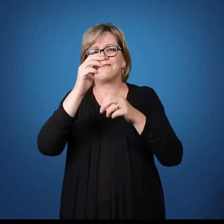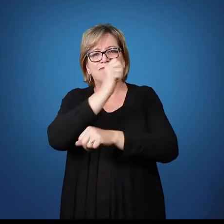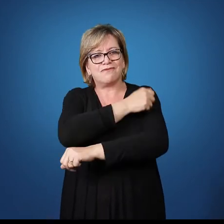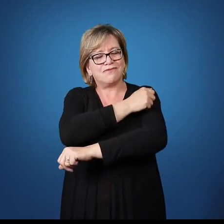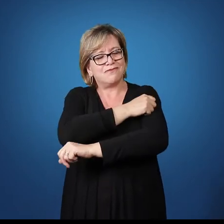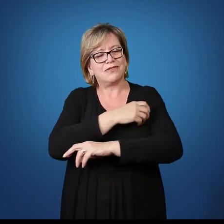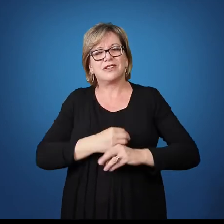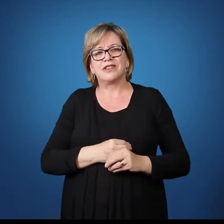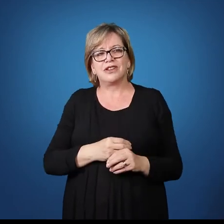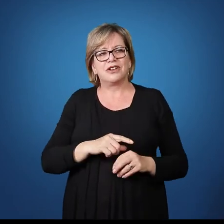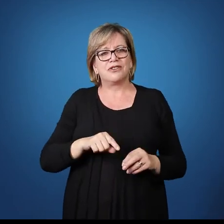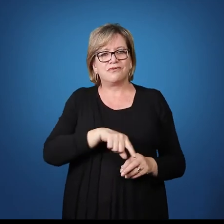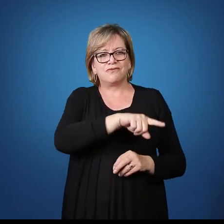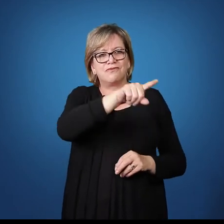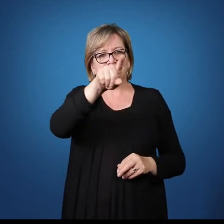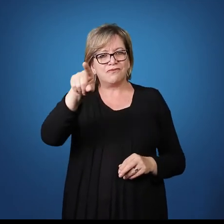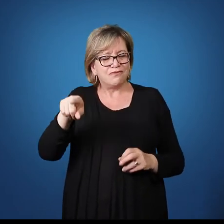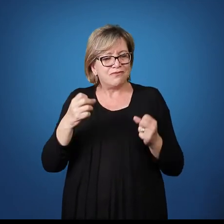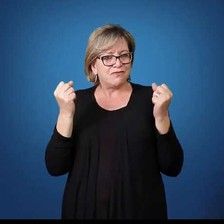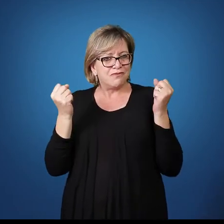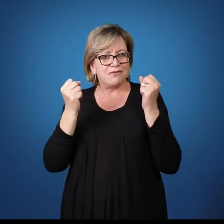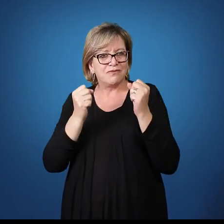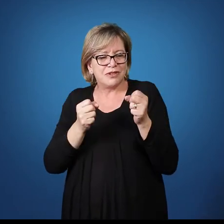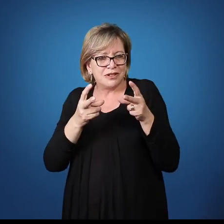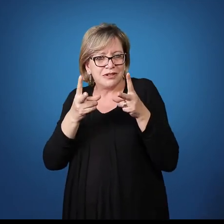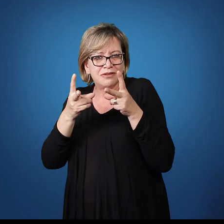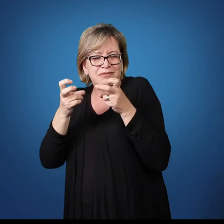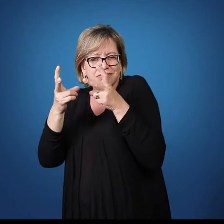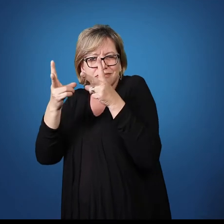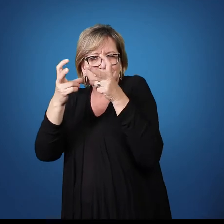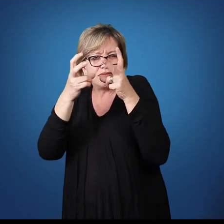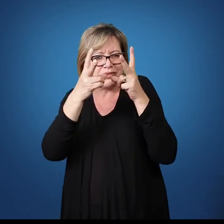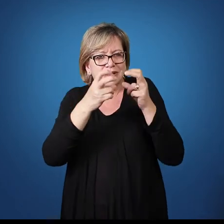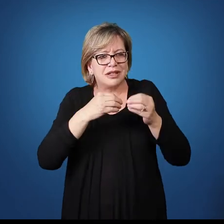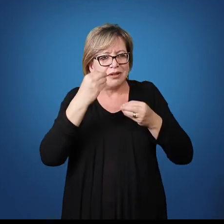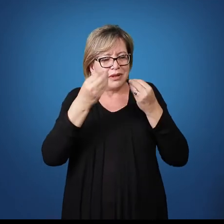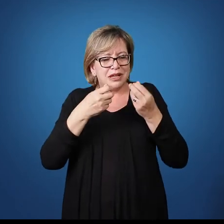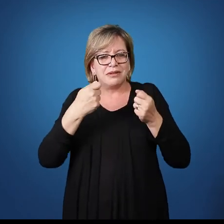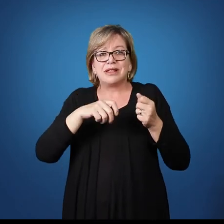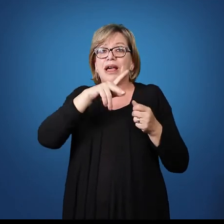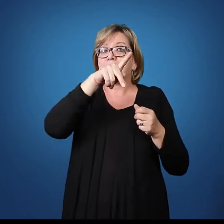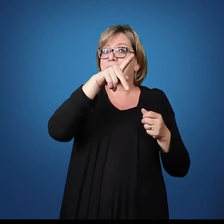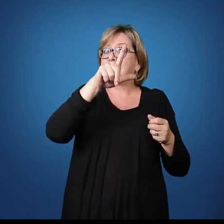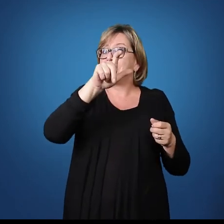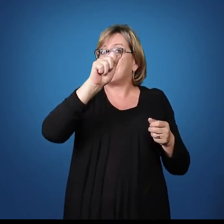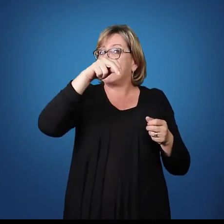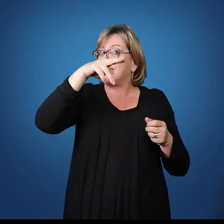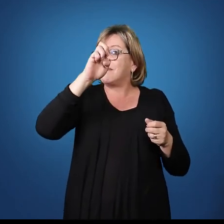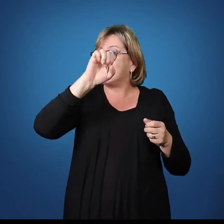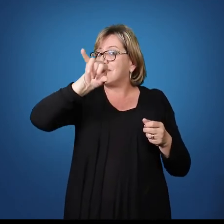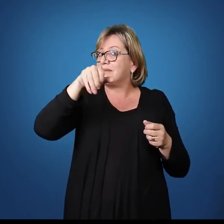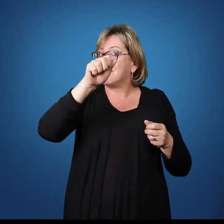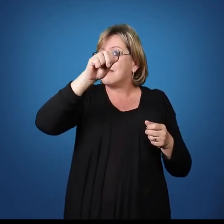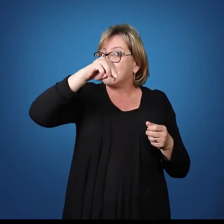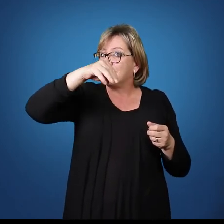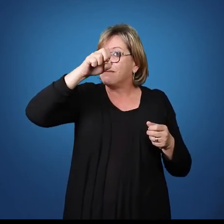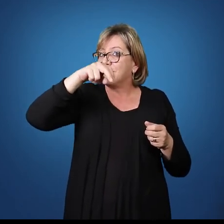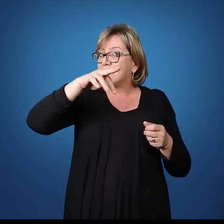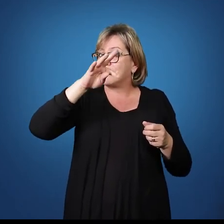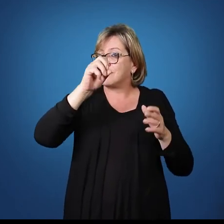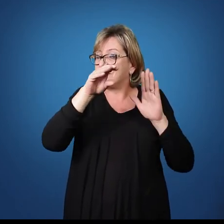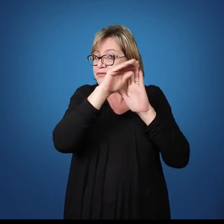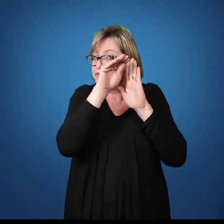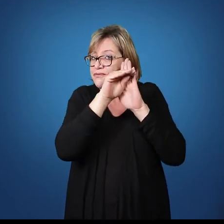Então, vocês podem ver que a rotina ela é voltada a partir do planejamento que a gente faz, né, durante